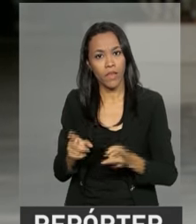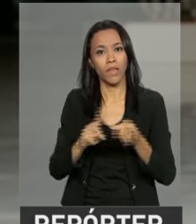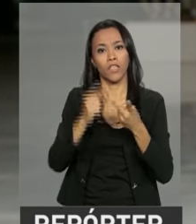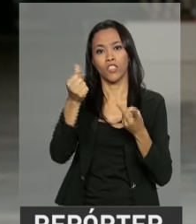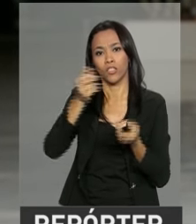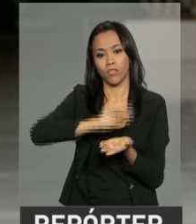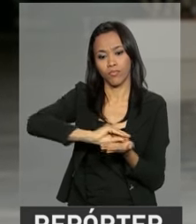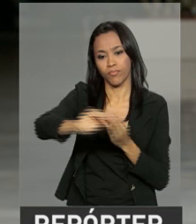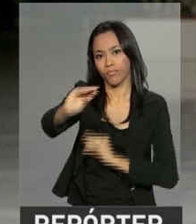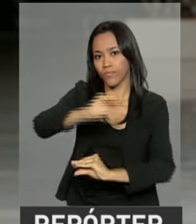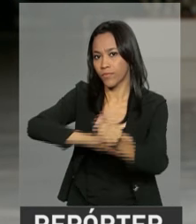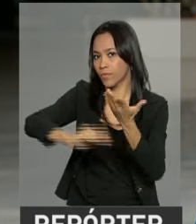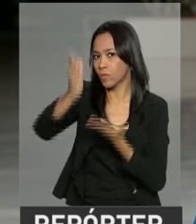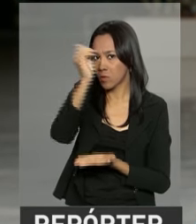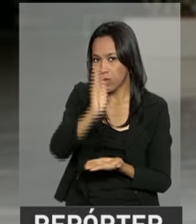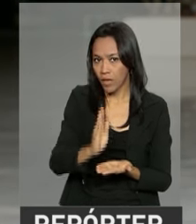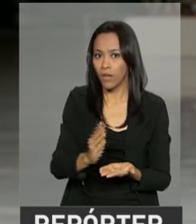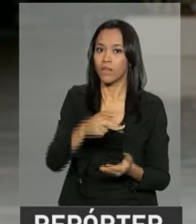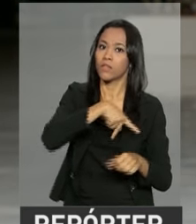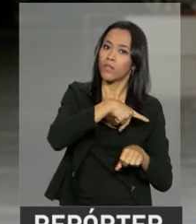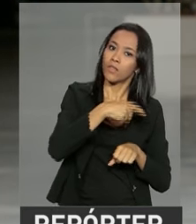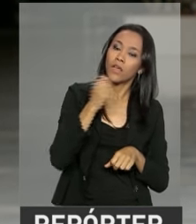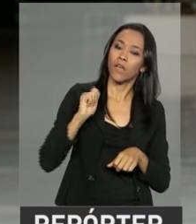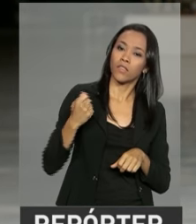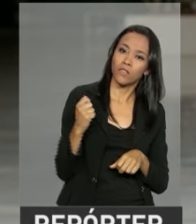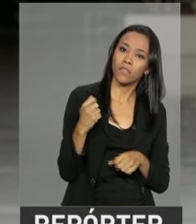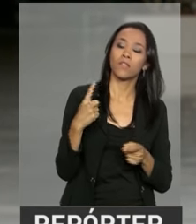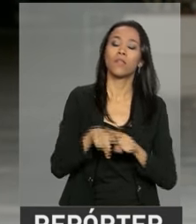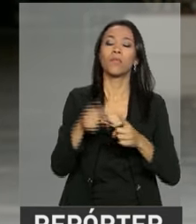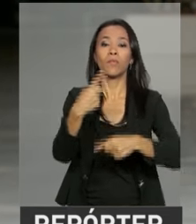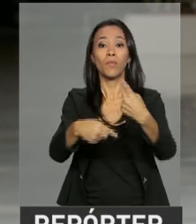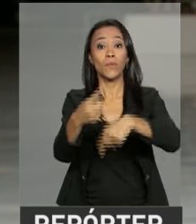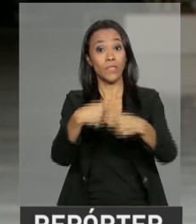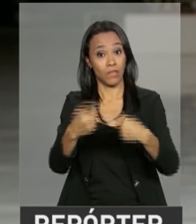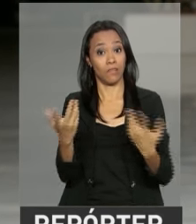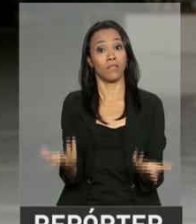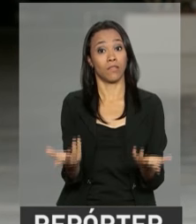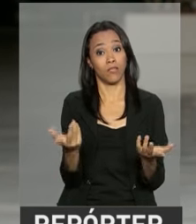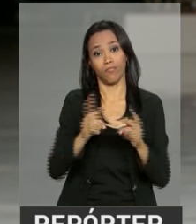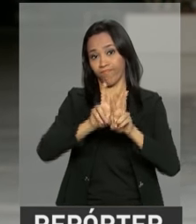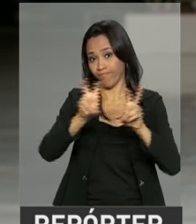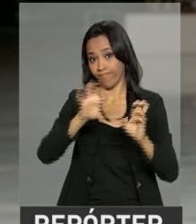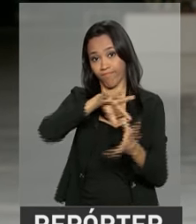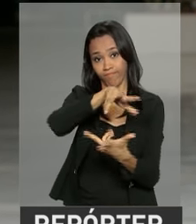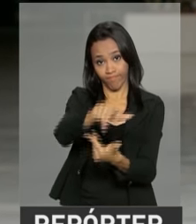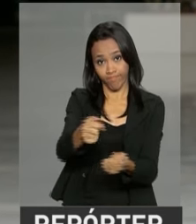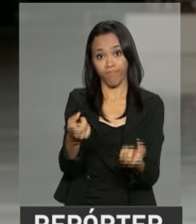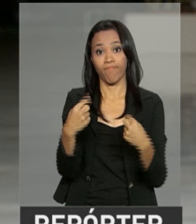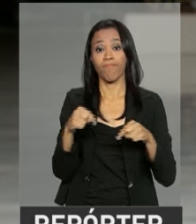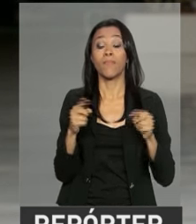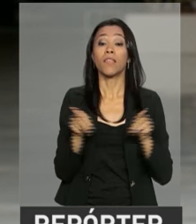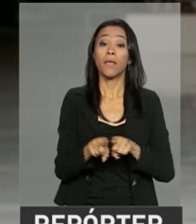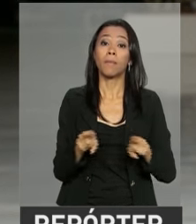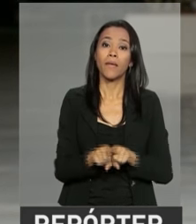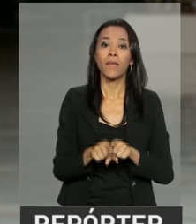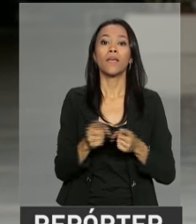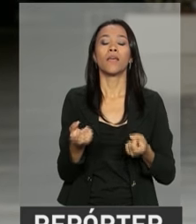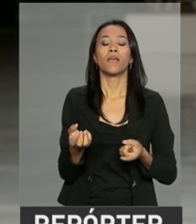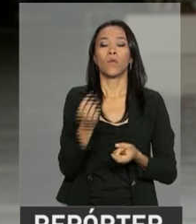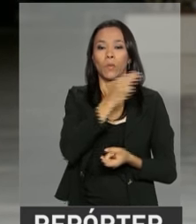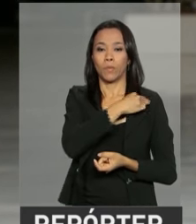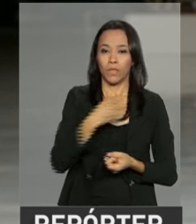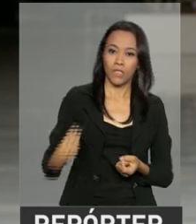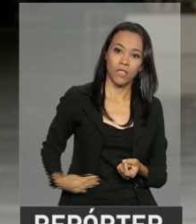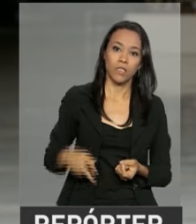entre os dois países além de políticas regionais e globais o Ministro das relações exteriores José